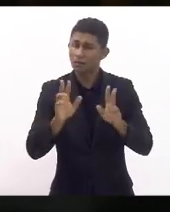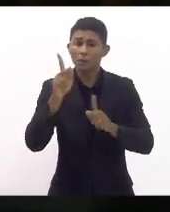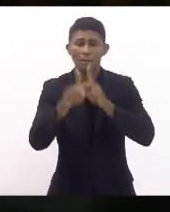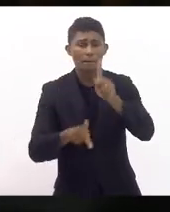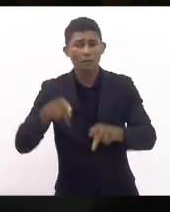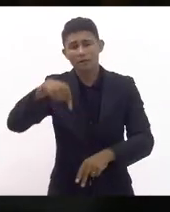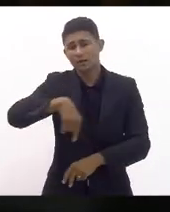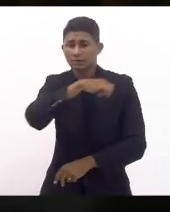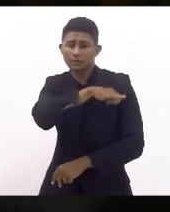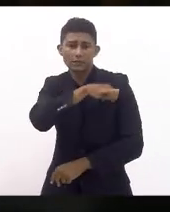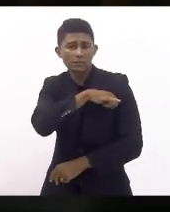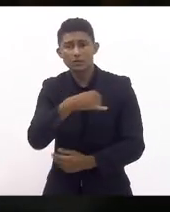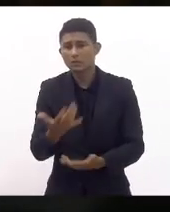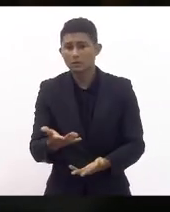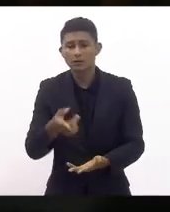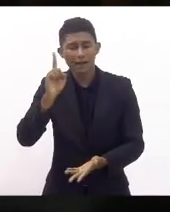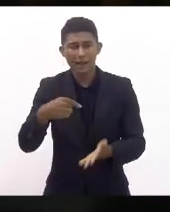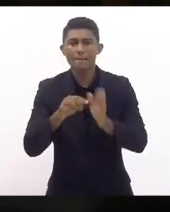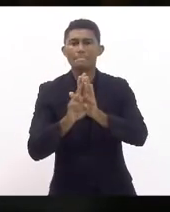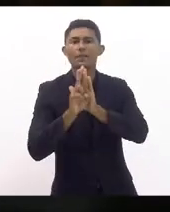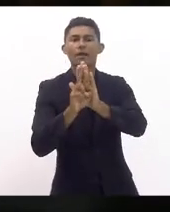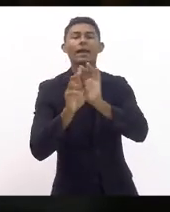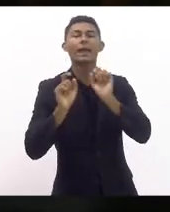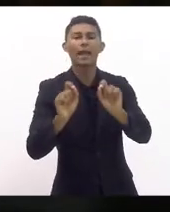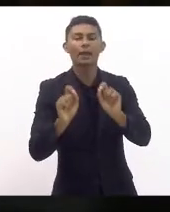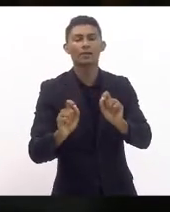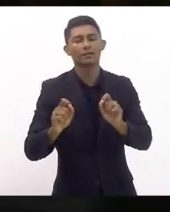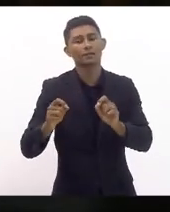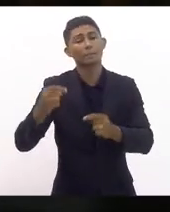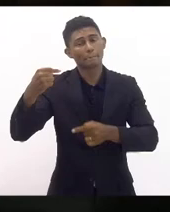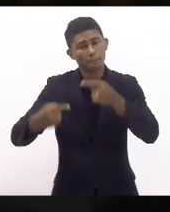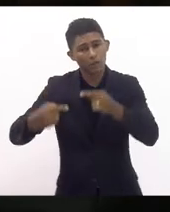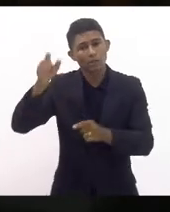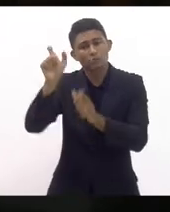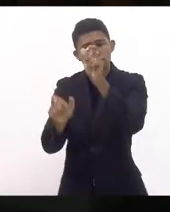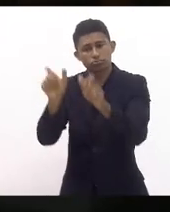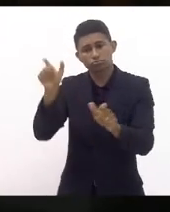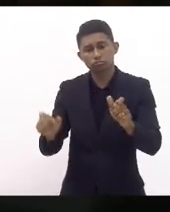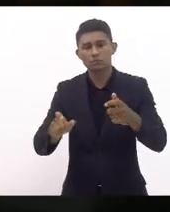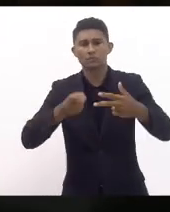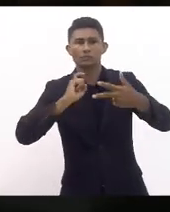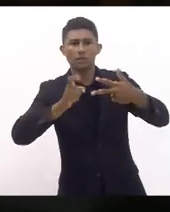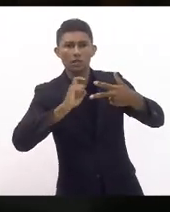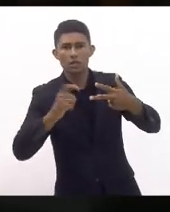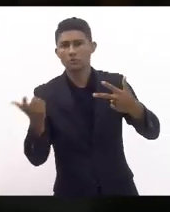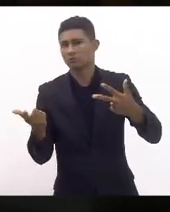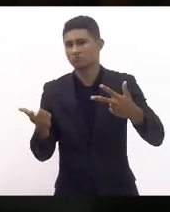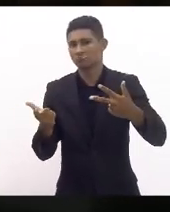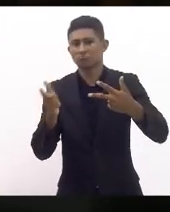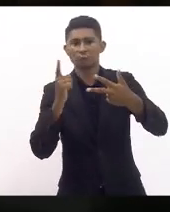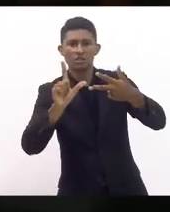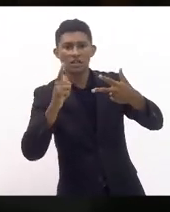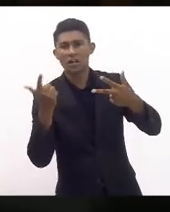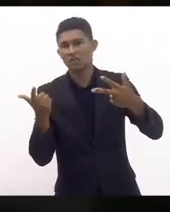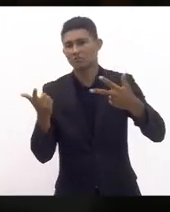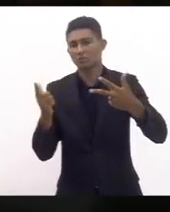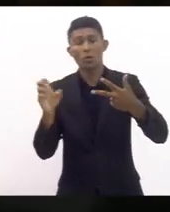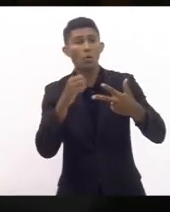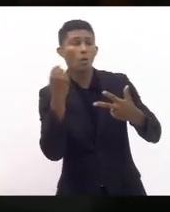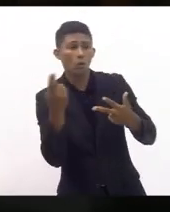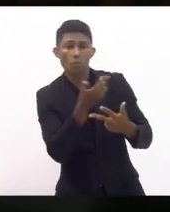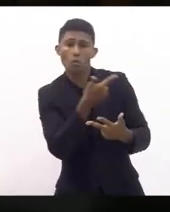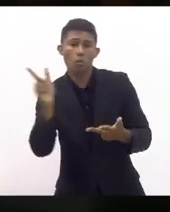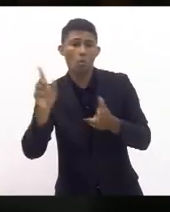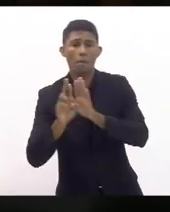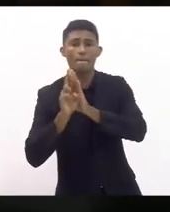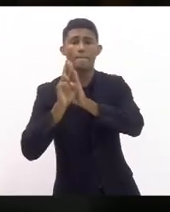Janeiro, representado por suas forças políticas, seja através do Legislativo, do Executivo, ou daqueles que representam também